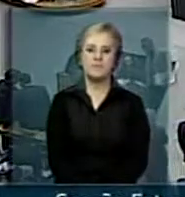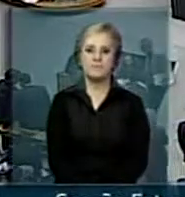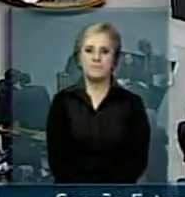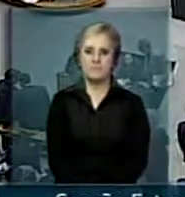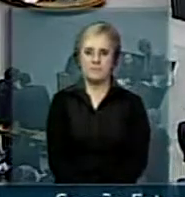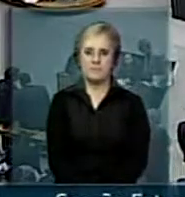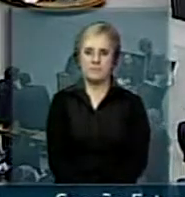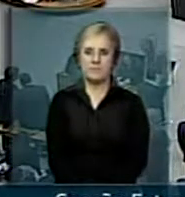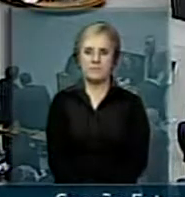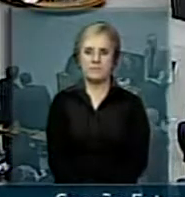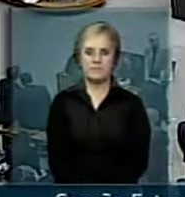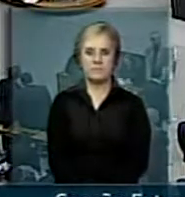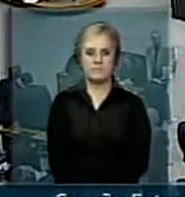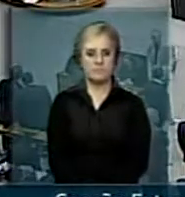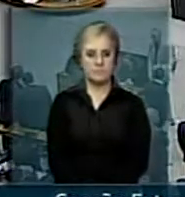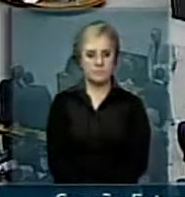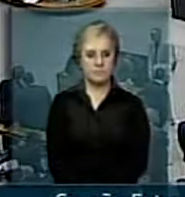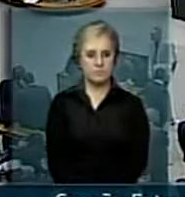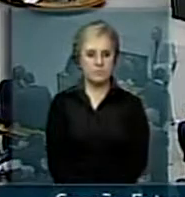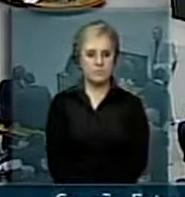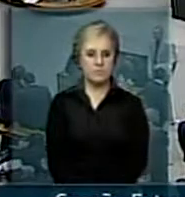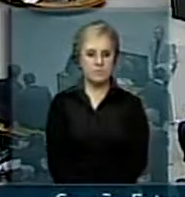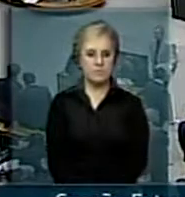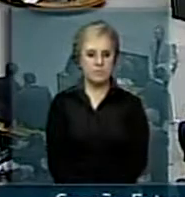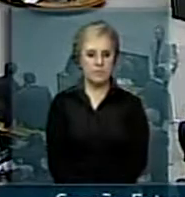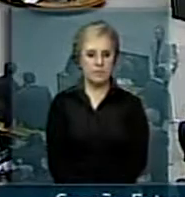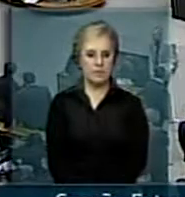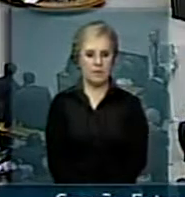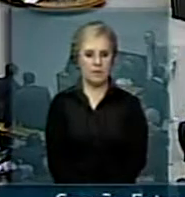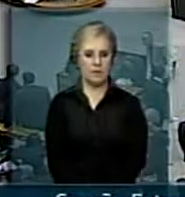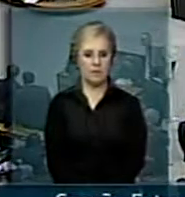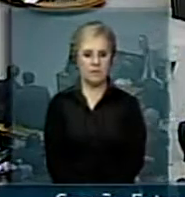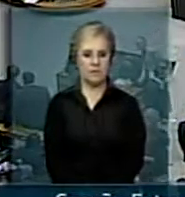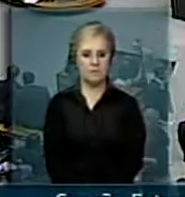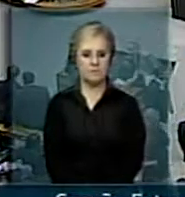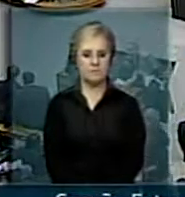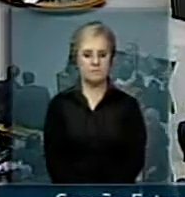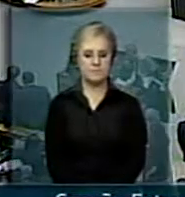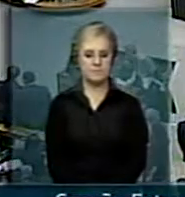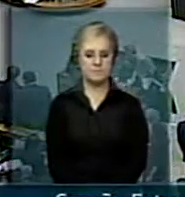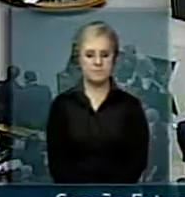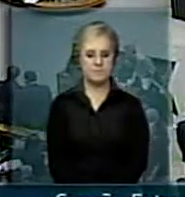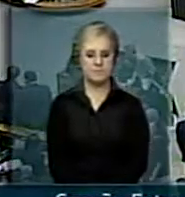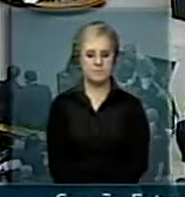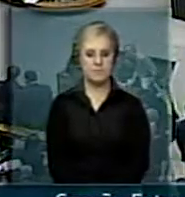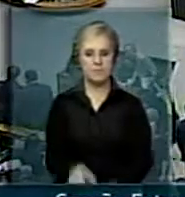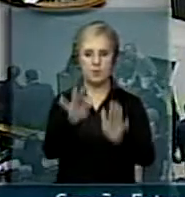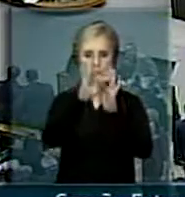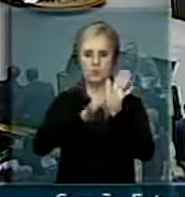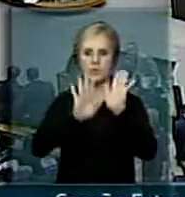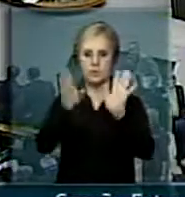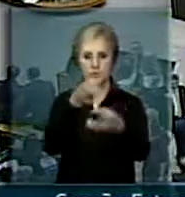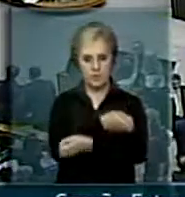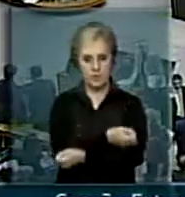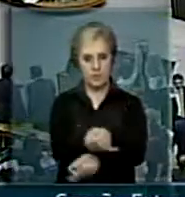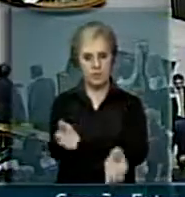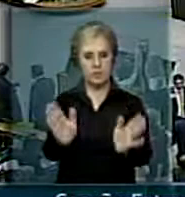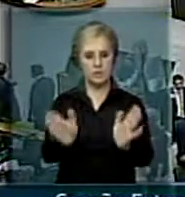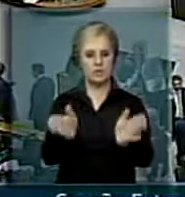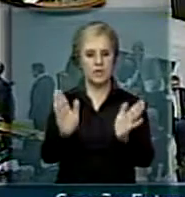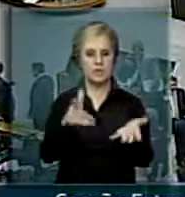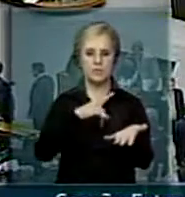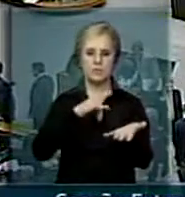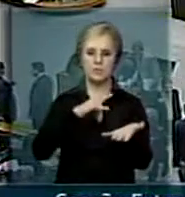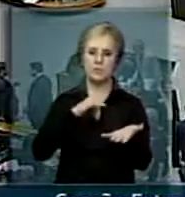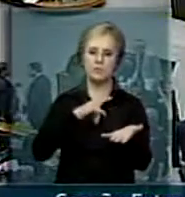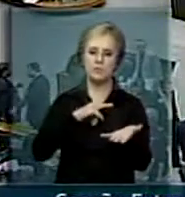presidente. Marcelão. Está com a sua liderança. Aliás, está com todos os líderes. O texto já está aqui distribuído e tal. Senhor presidente, eu